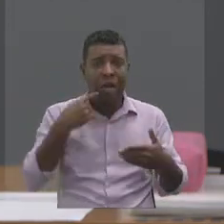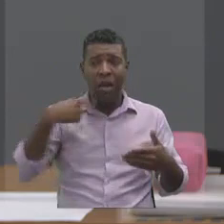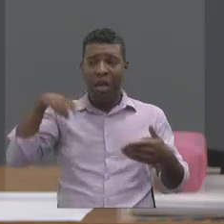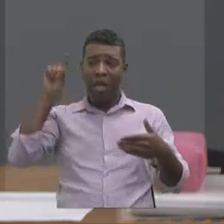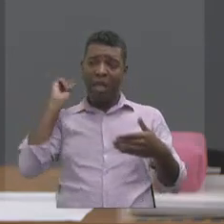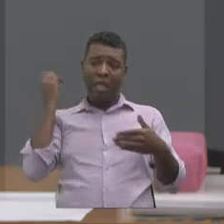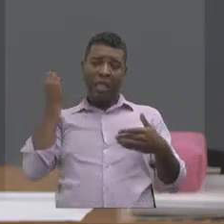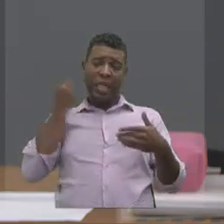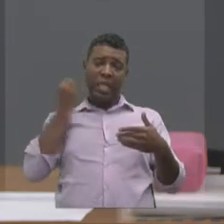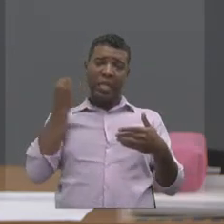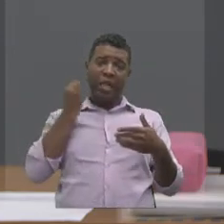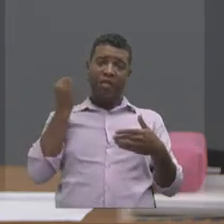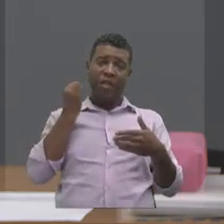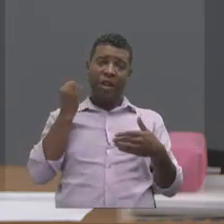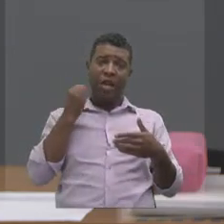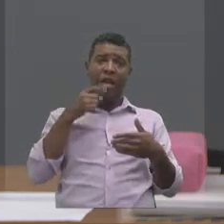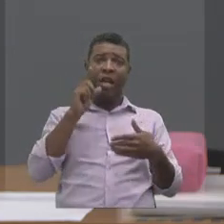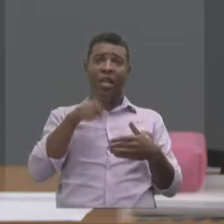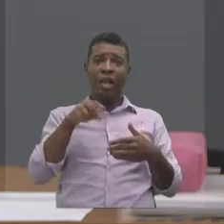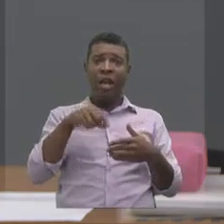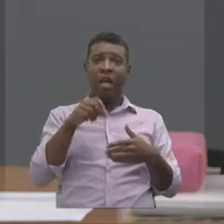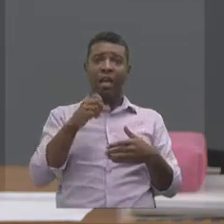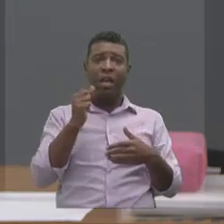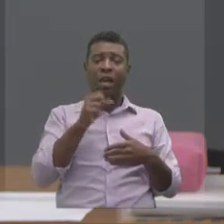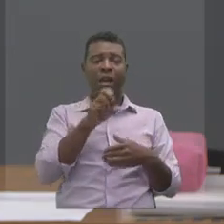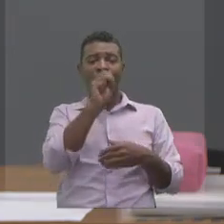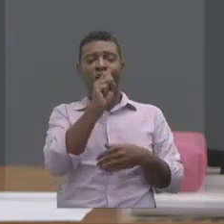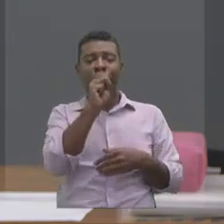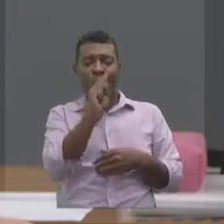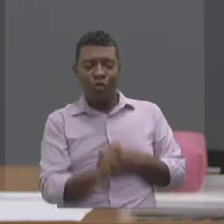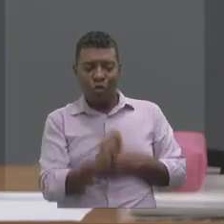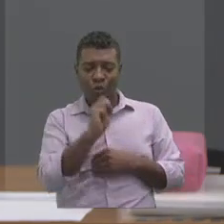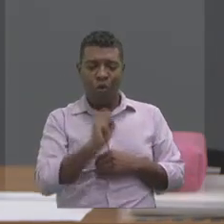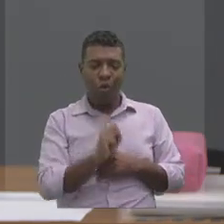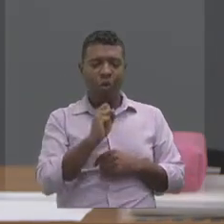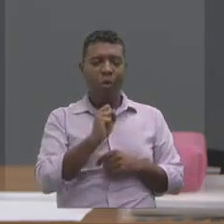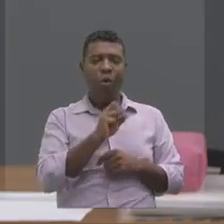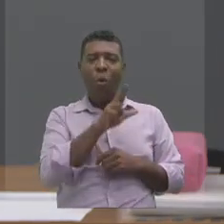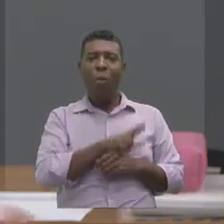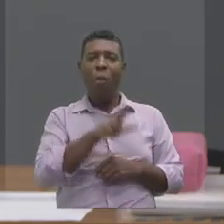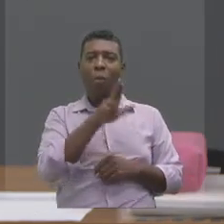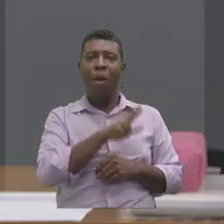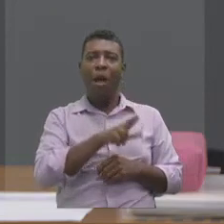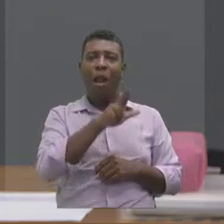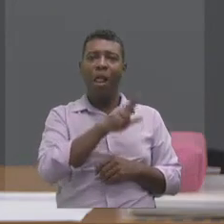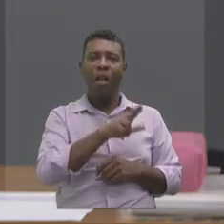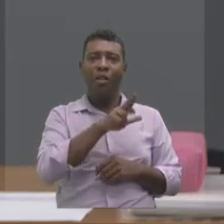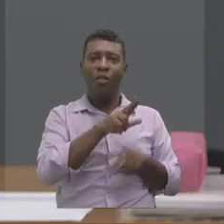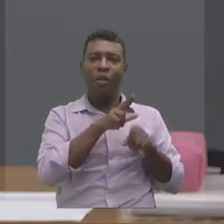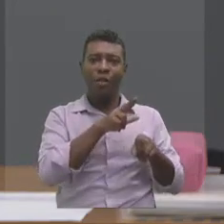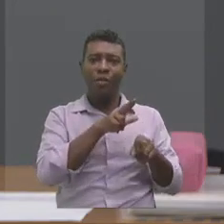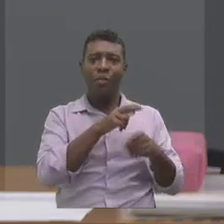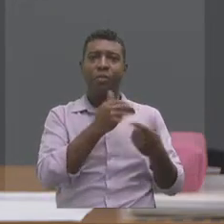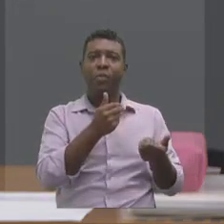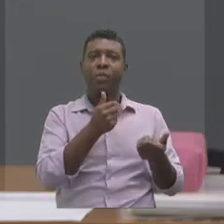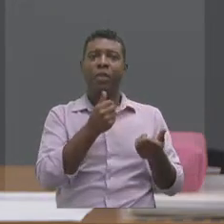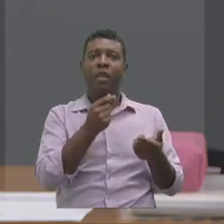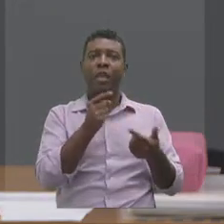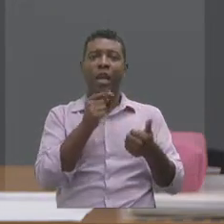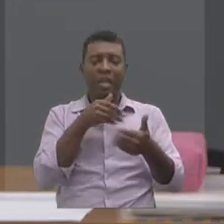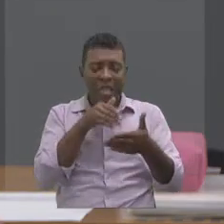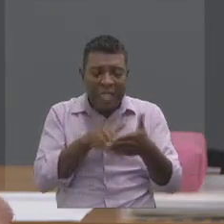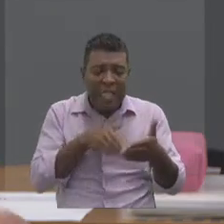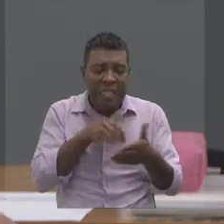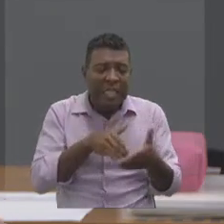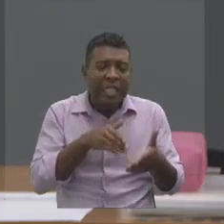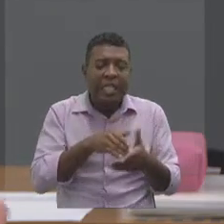que era o contorno sul de Uberlândia a gente teve um problema lá da questão do bueiro né que interrompeu trecho por bastante tempo essa obra foi concluída